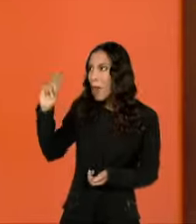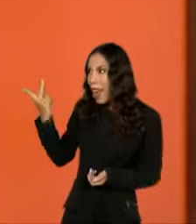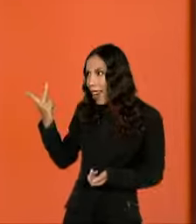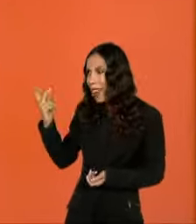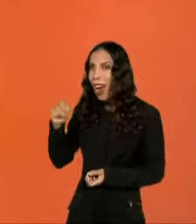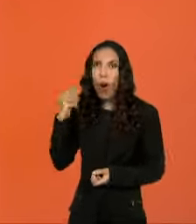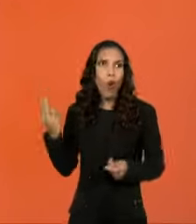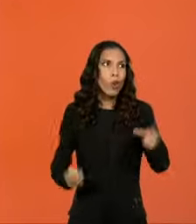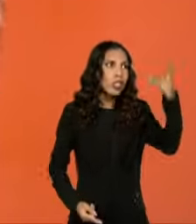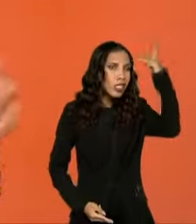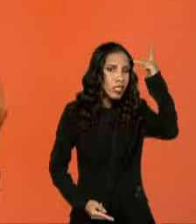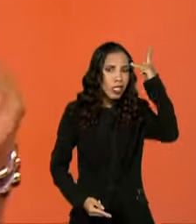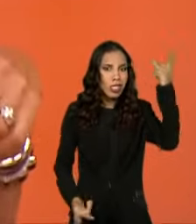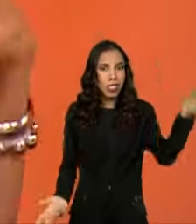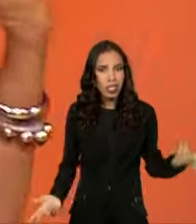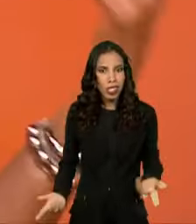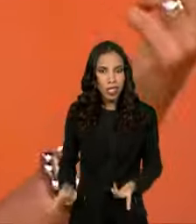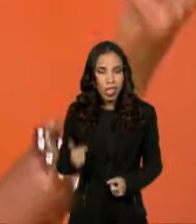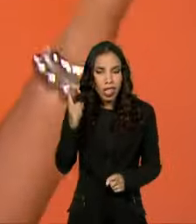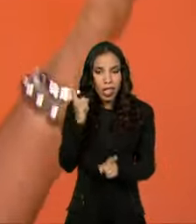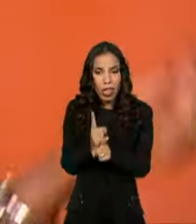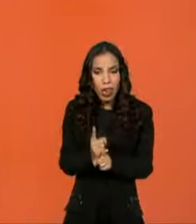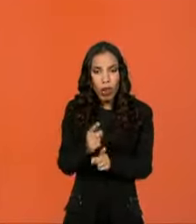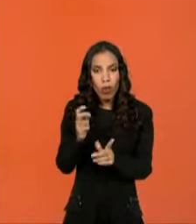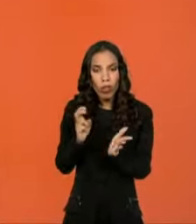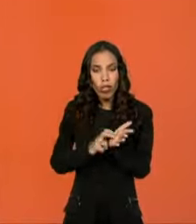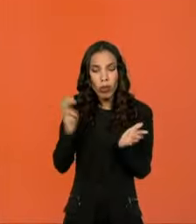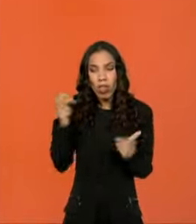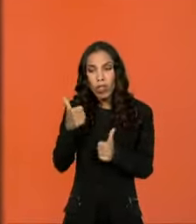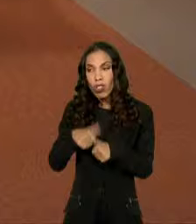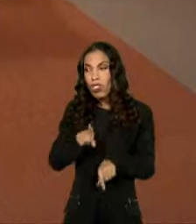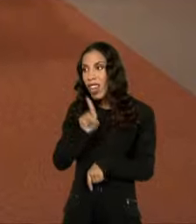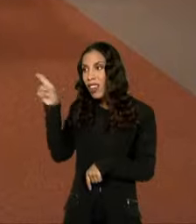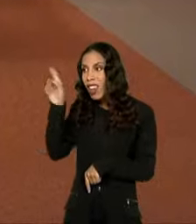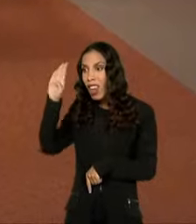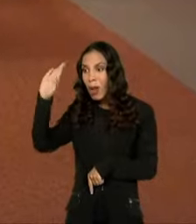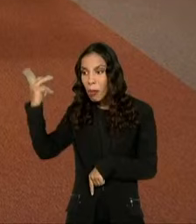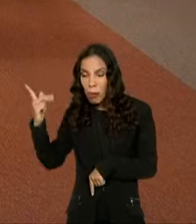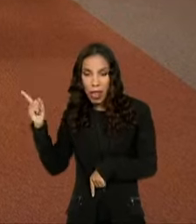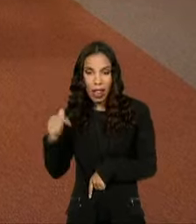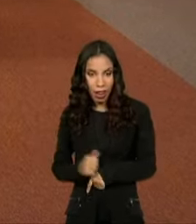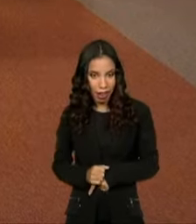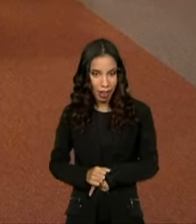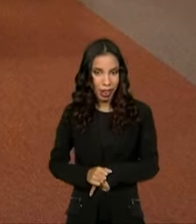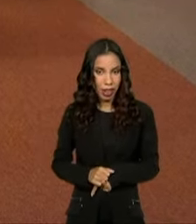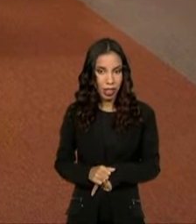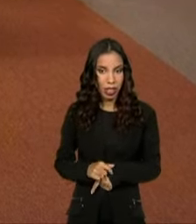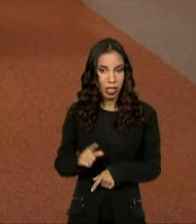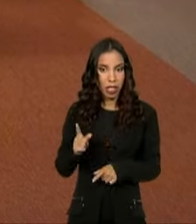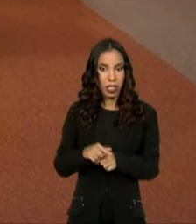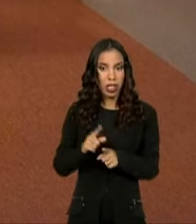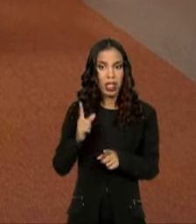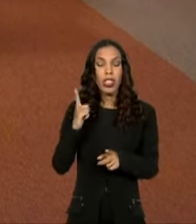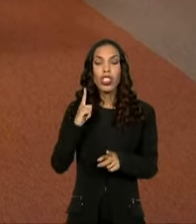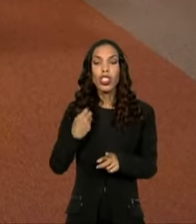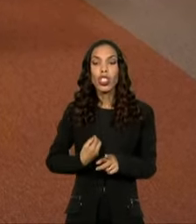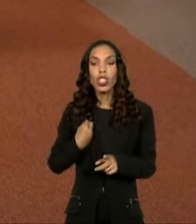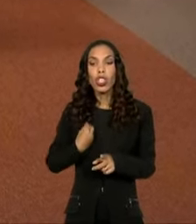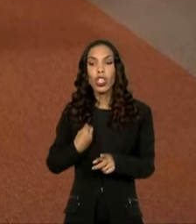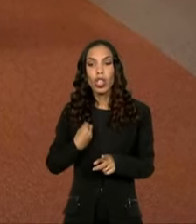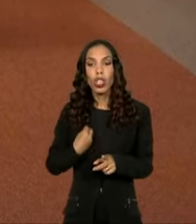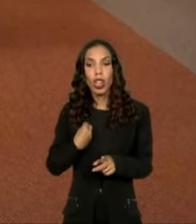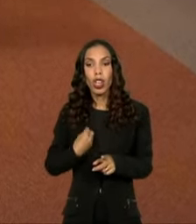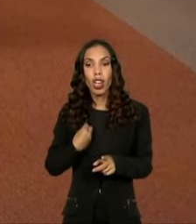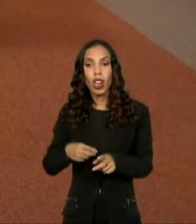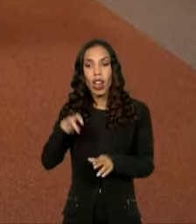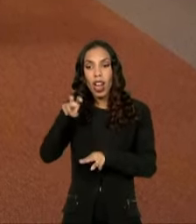em BH. Tá vendo? Fazer um encontro de manhã, não tava lá em BH. Esses dias me colocaram pra viajar virado ao contrário. Eu tive que sentar na poltrona dos